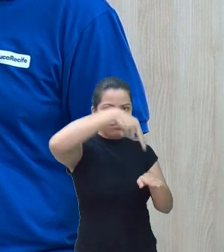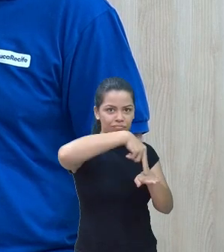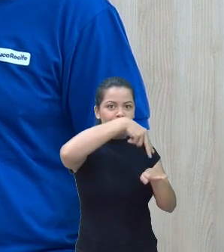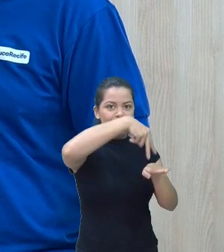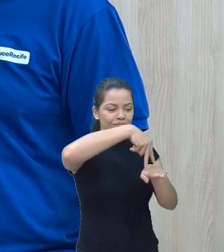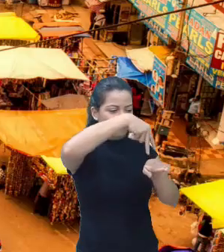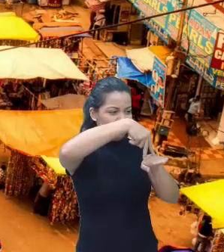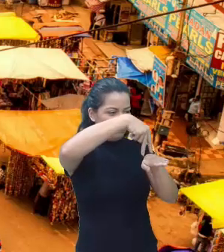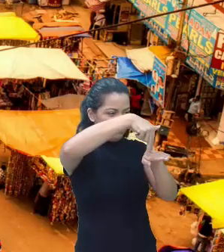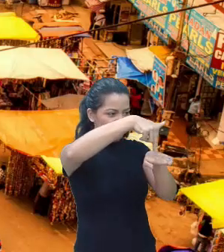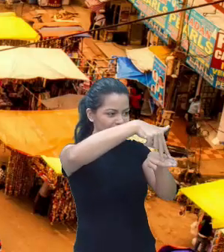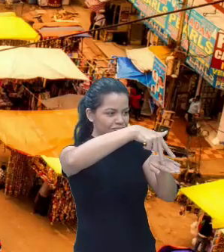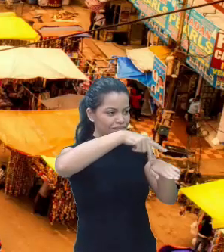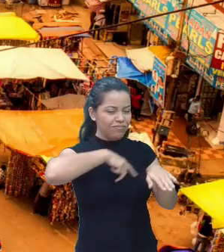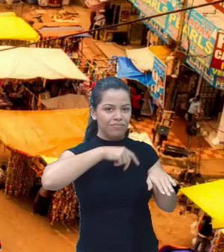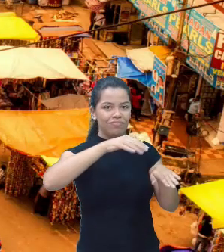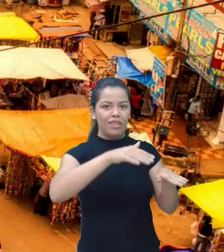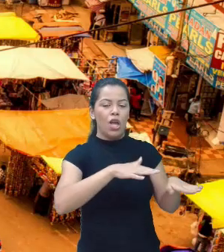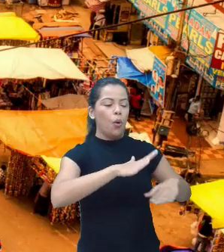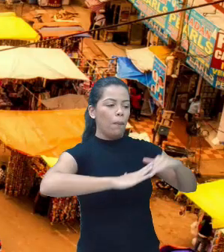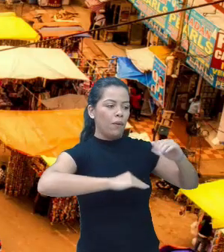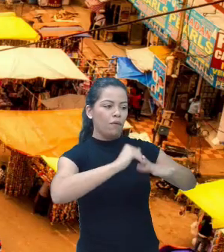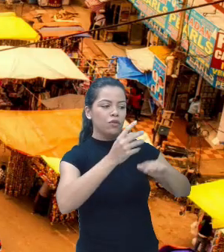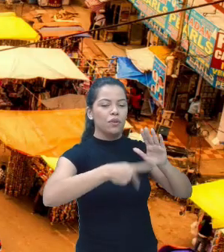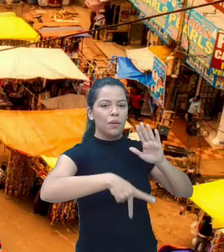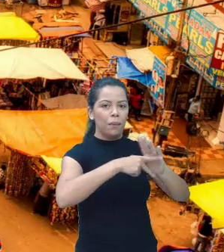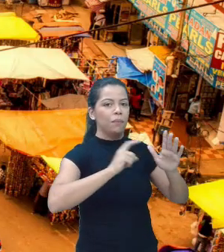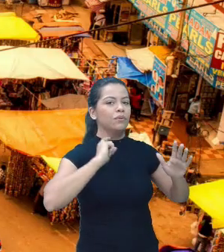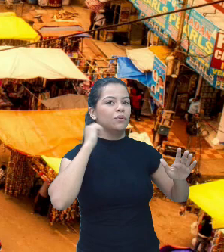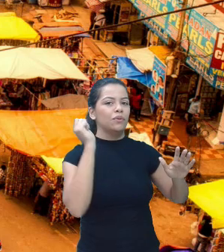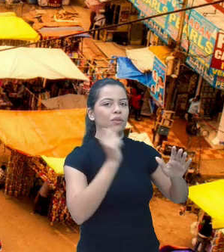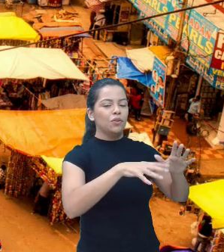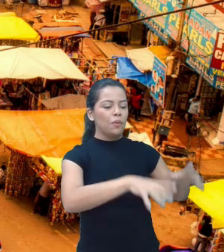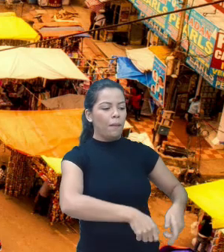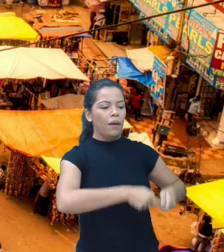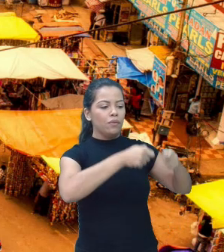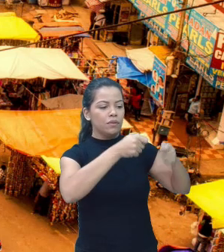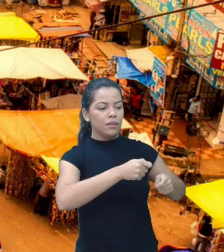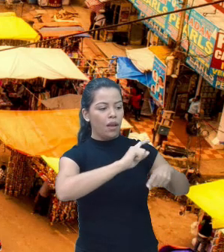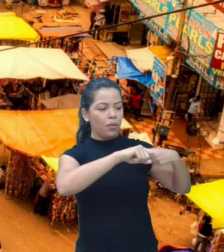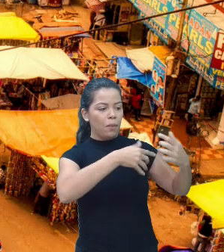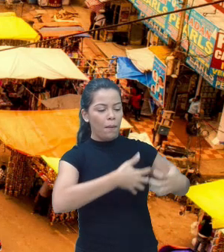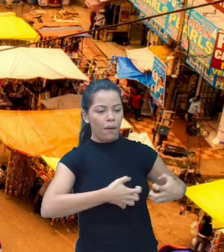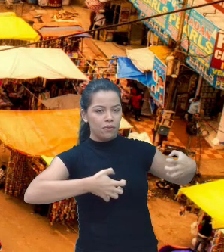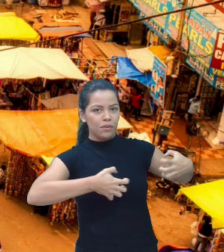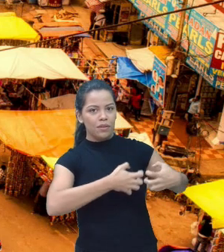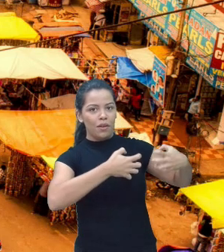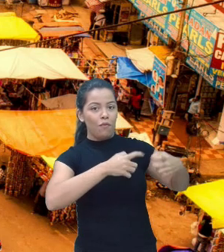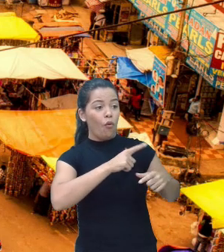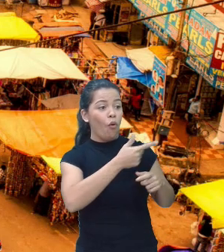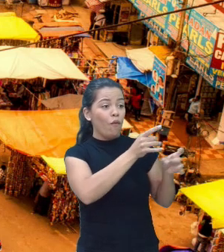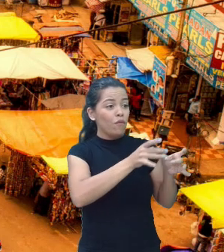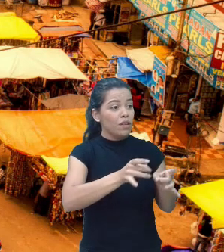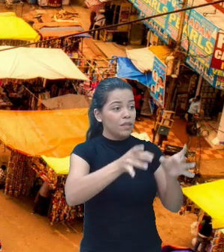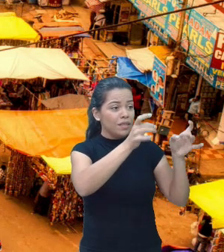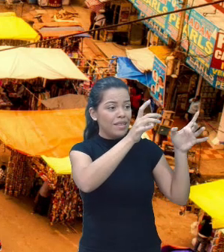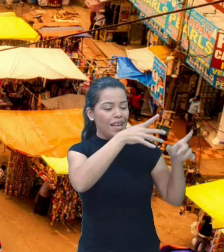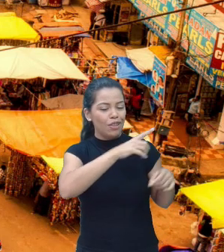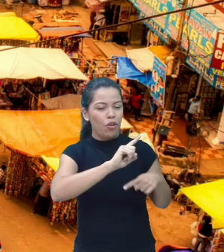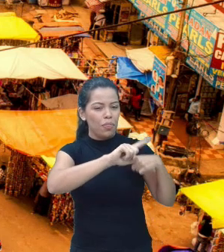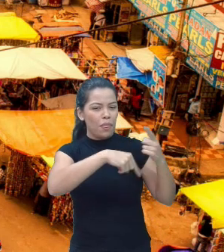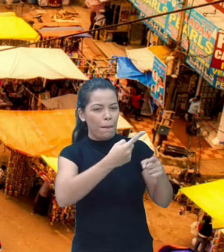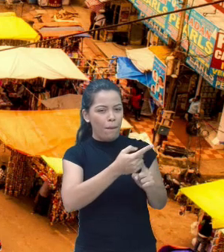caminhão. O gari faz a faxina, um cego ensaca a sanfona, um vendedor dobra a lona, depois que a